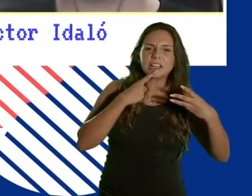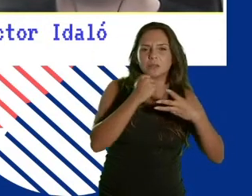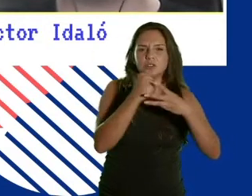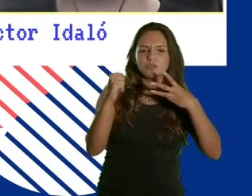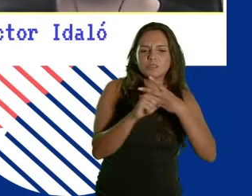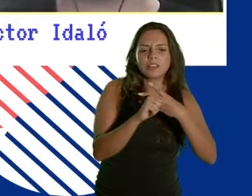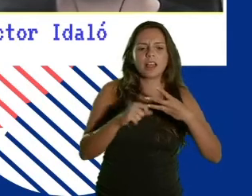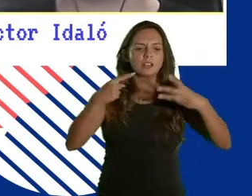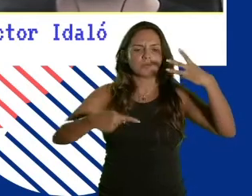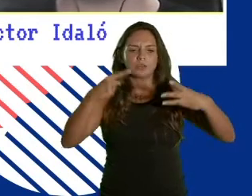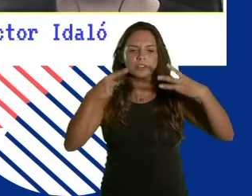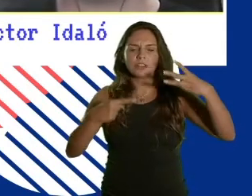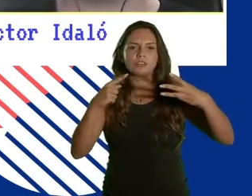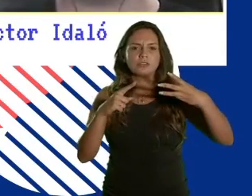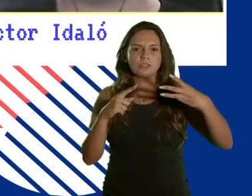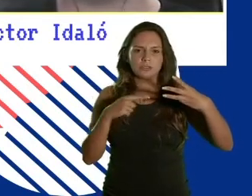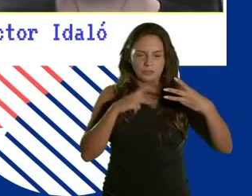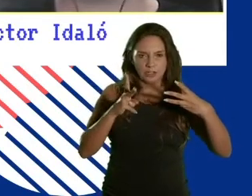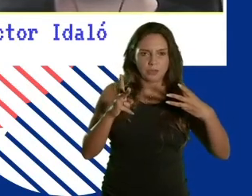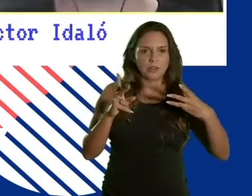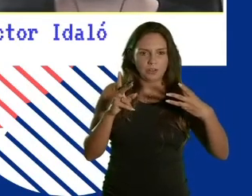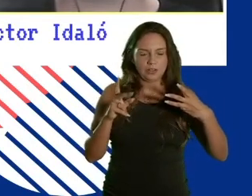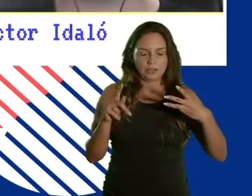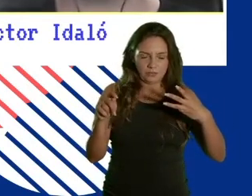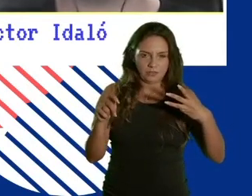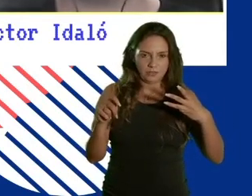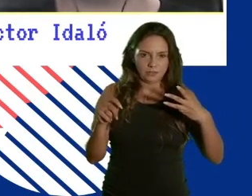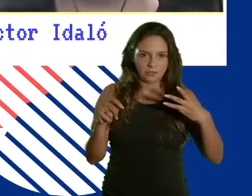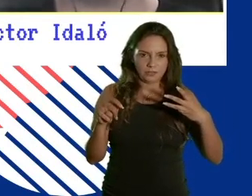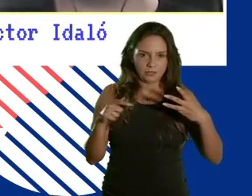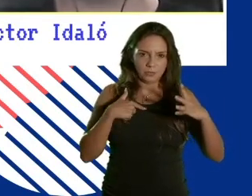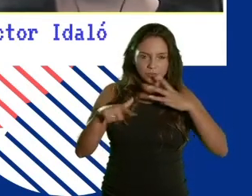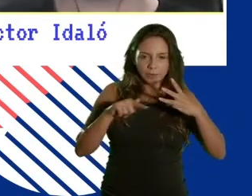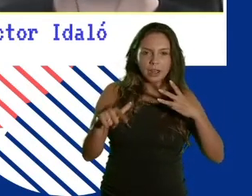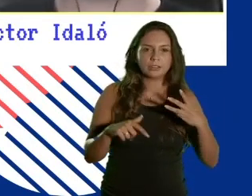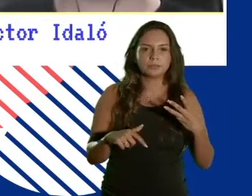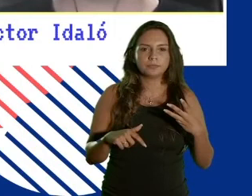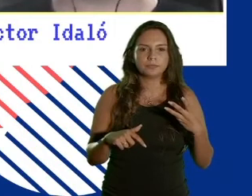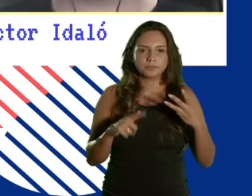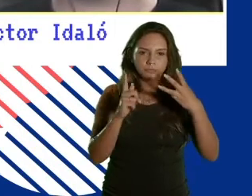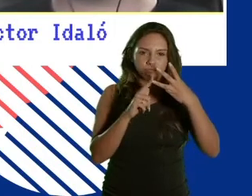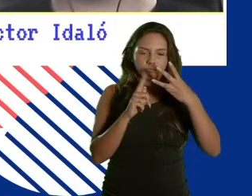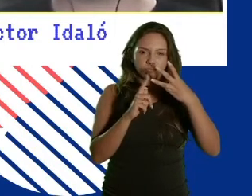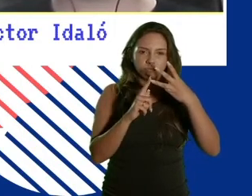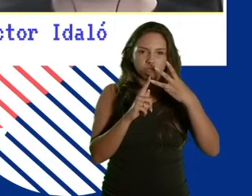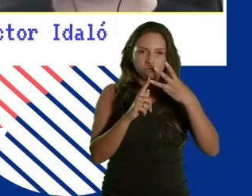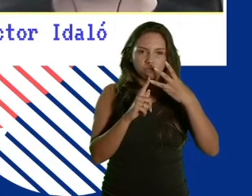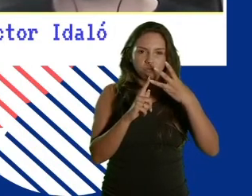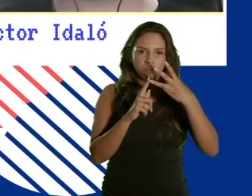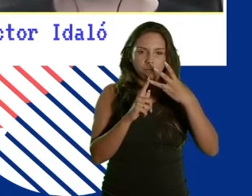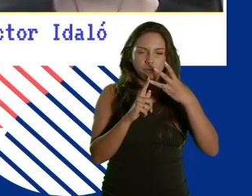sociais, críticas políticas, com as quais eu me envolvo bastante, faço questão de expor no meu trabalho. E a terceira parte